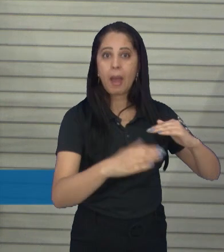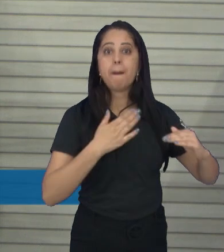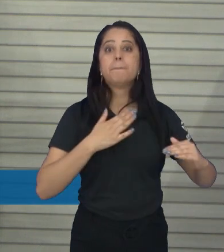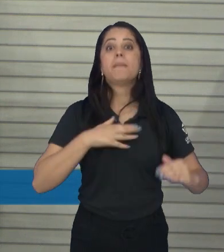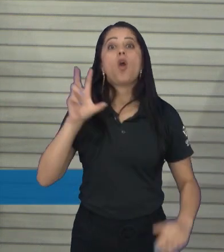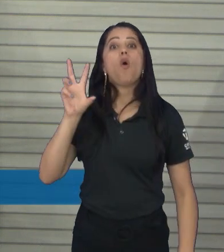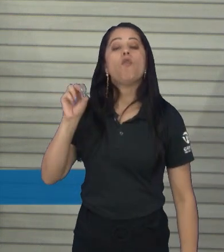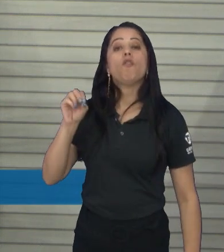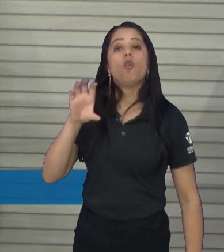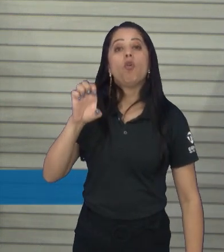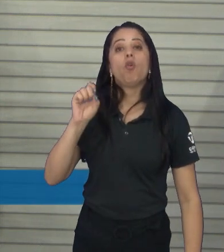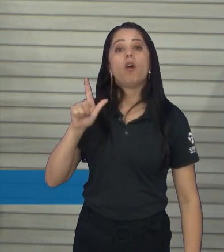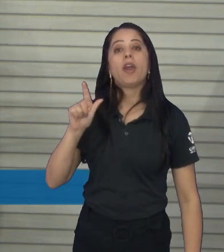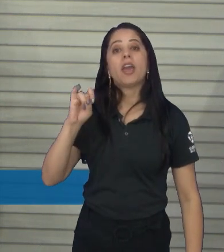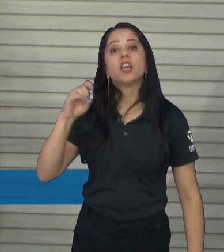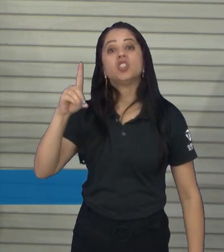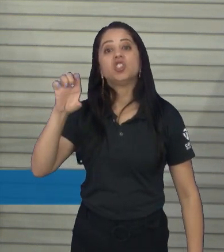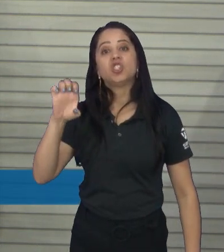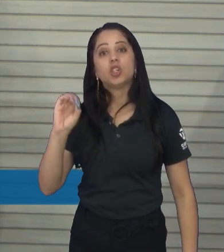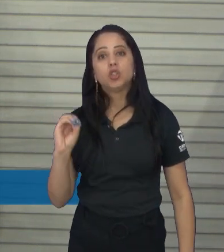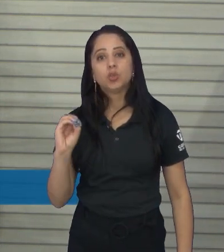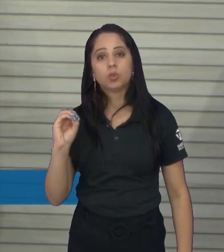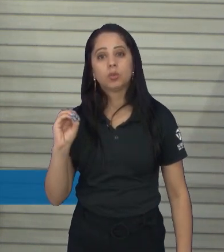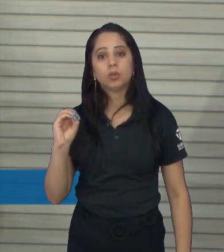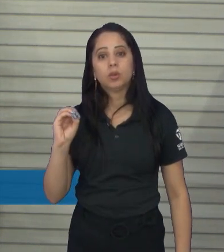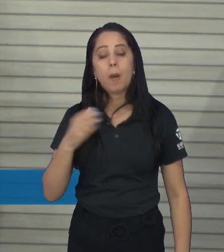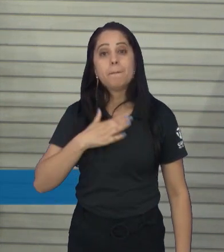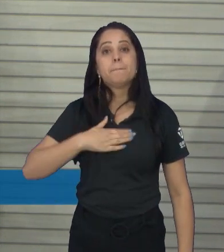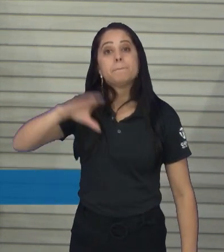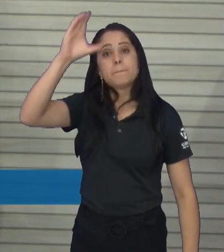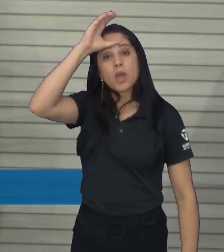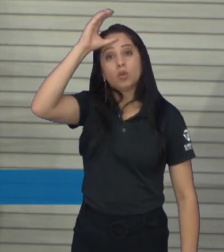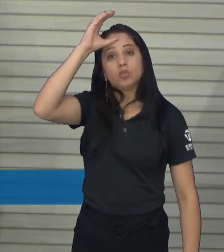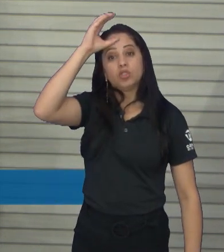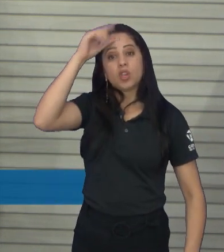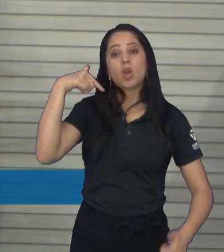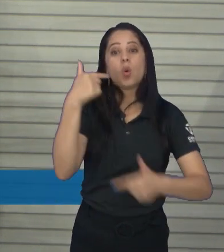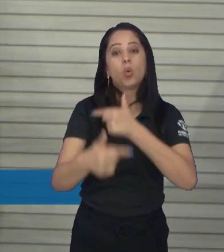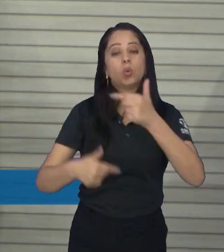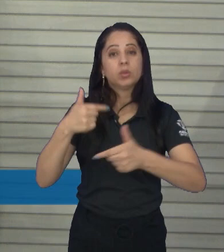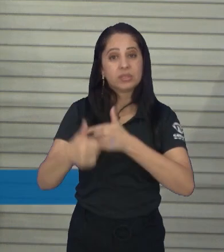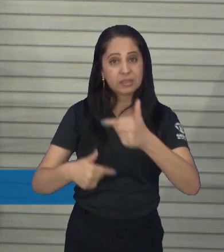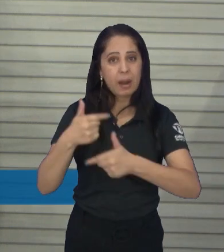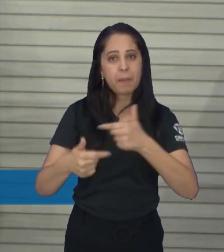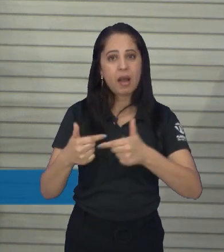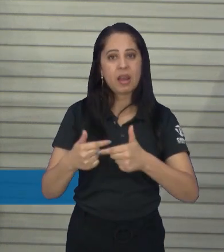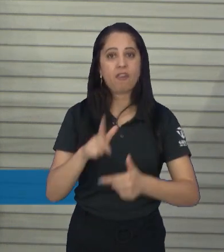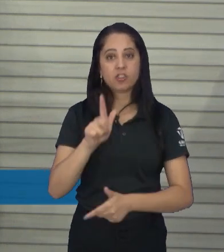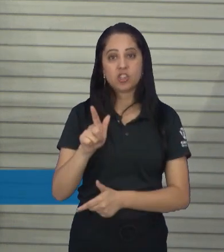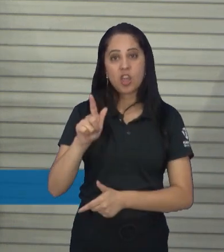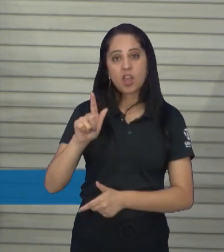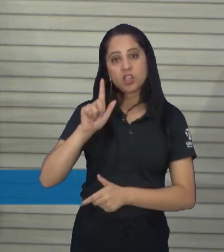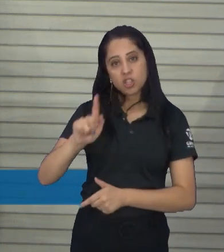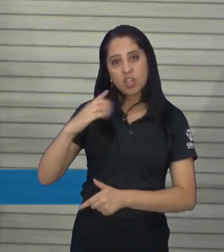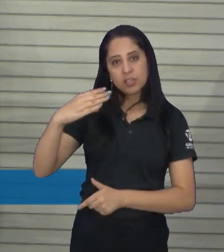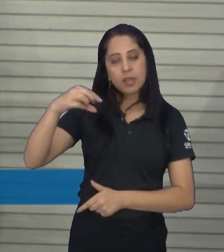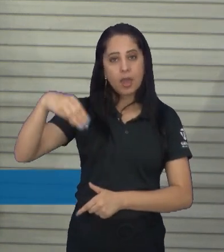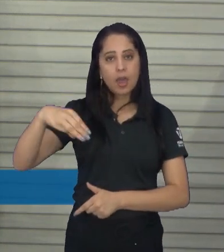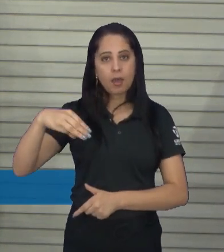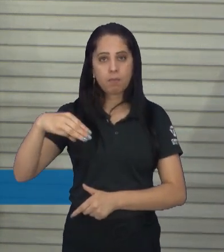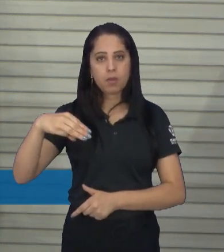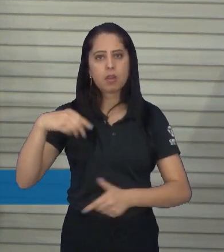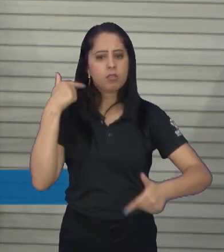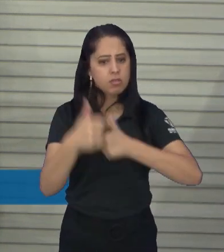Rodrigues foi o segundo morador do banhado o meu tio era guarda municipal chefe da guarda municipal morreu trabalhando na Guarda